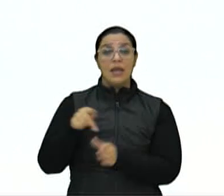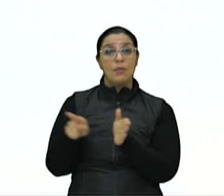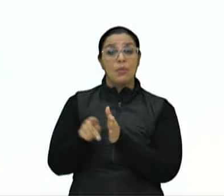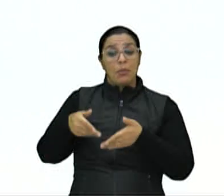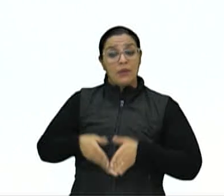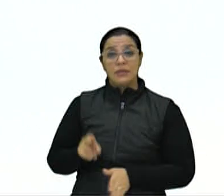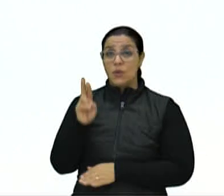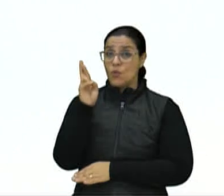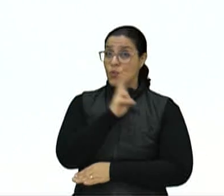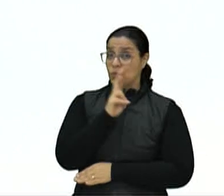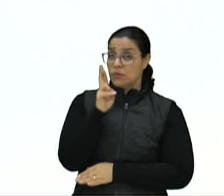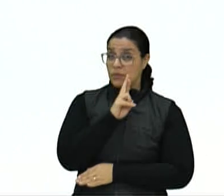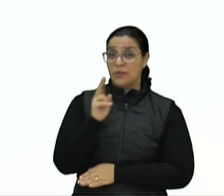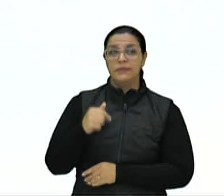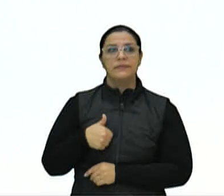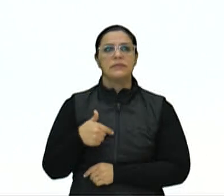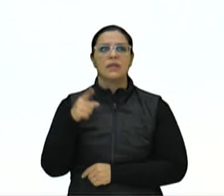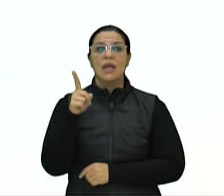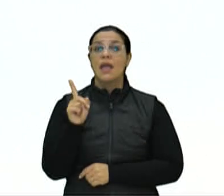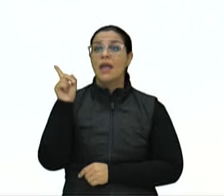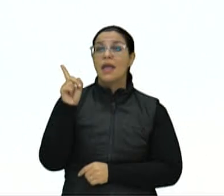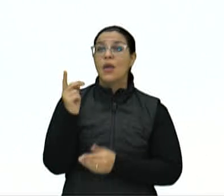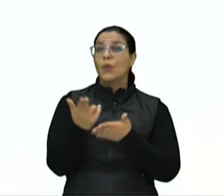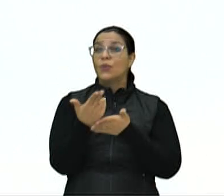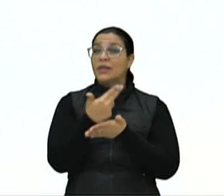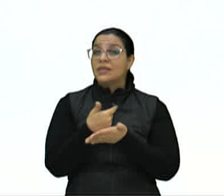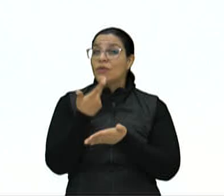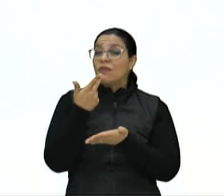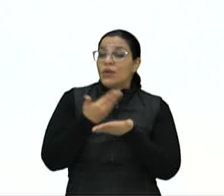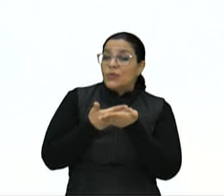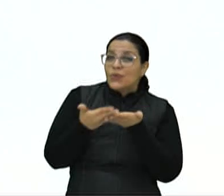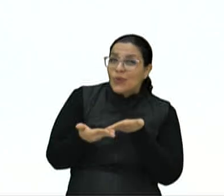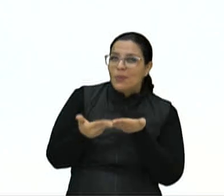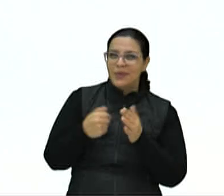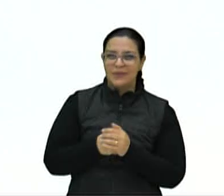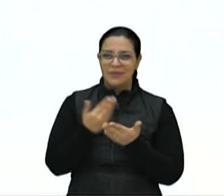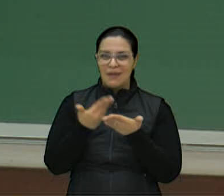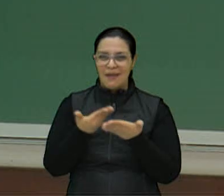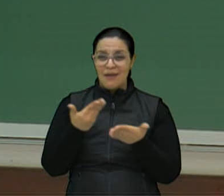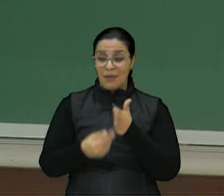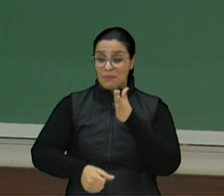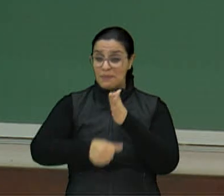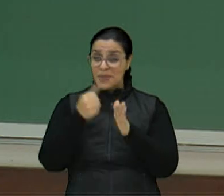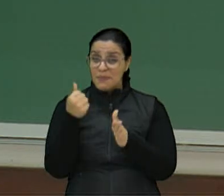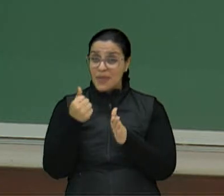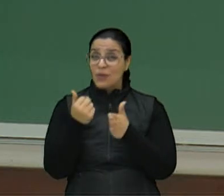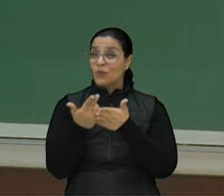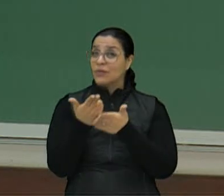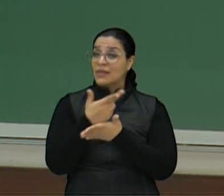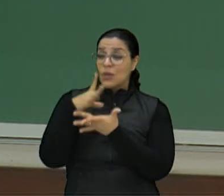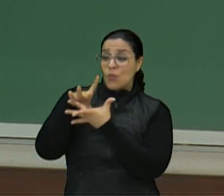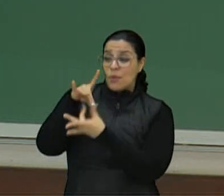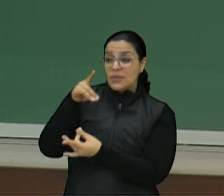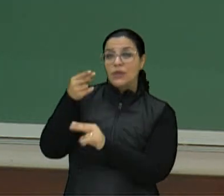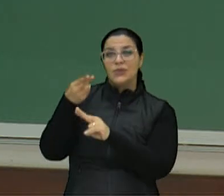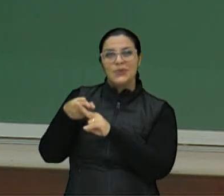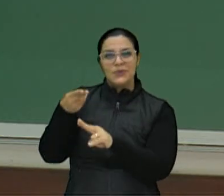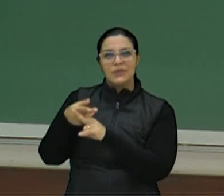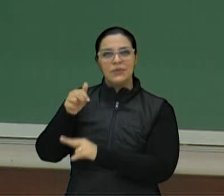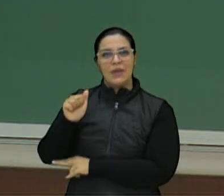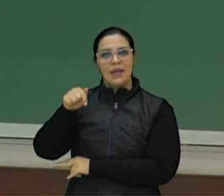russo. E essa é aquela obra que eu citei lá naquele momento. É a primeira obra abstrata em